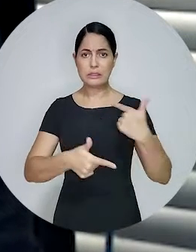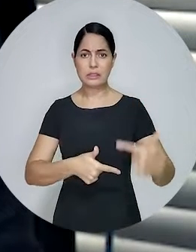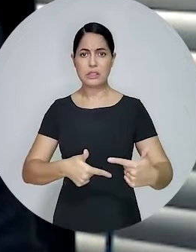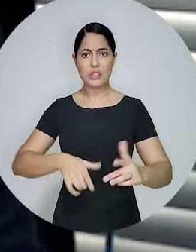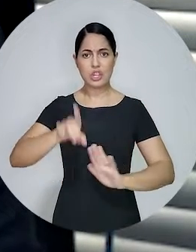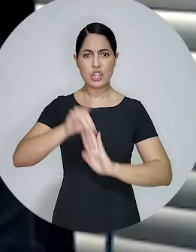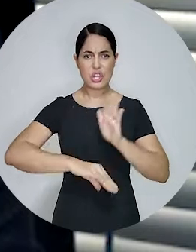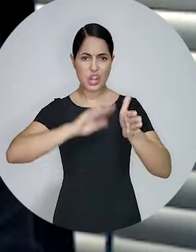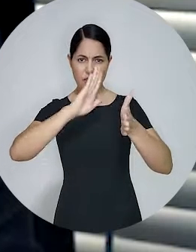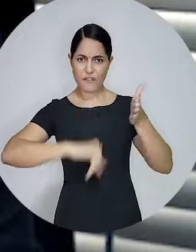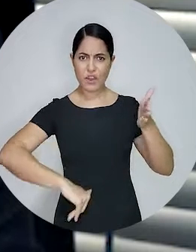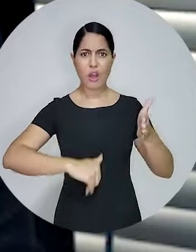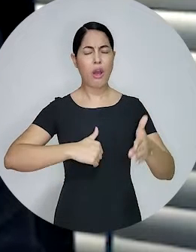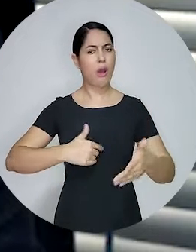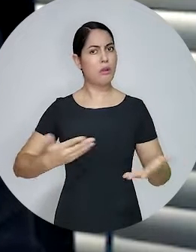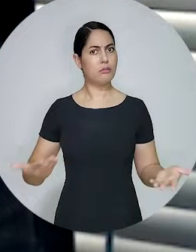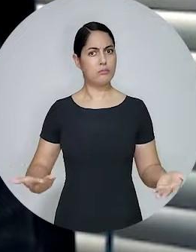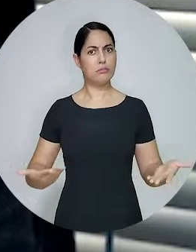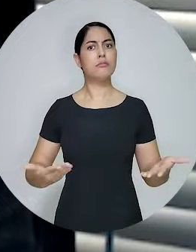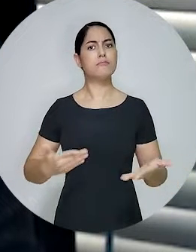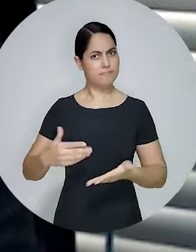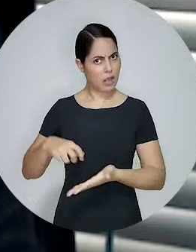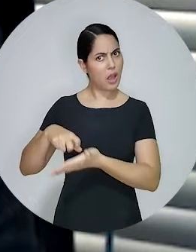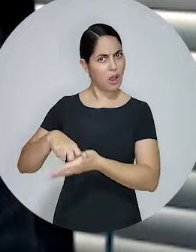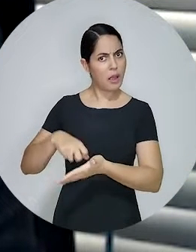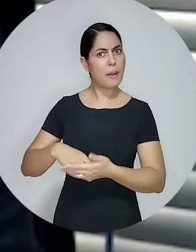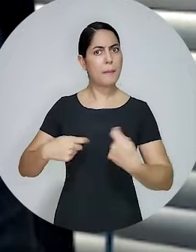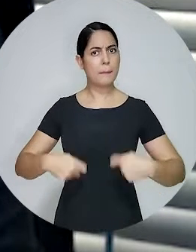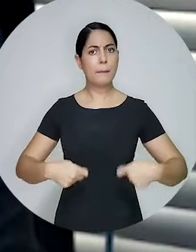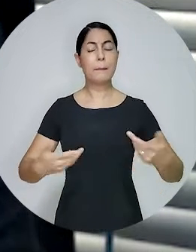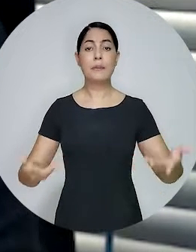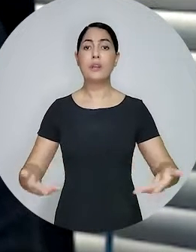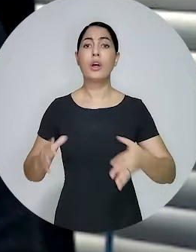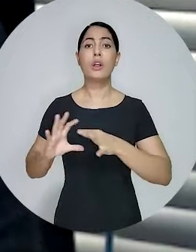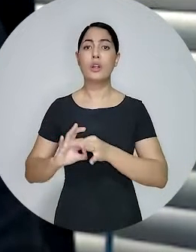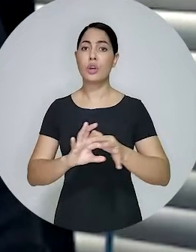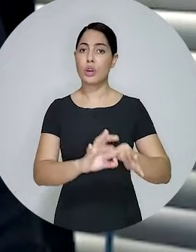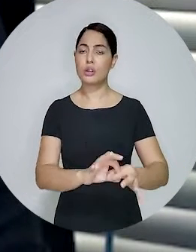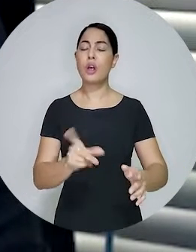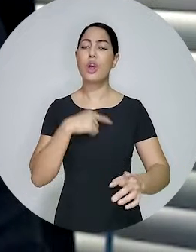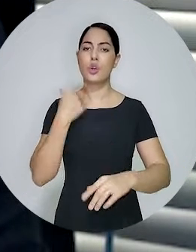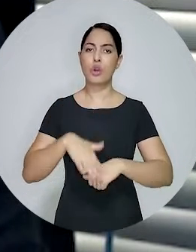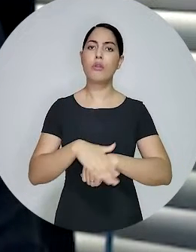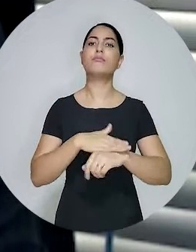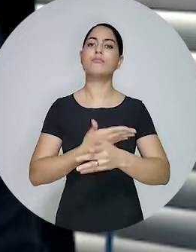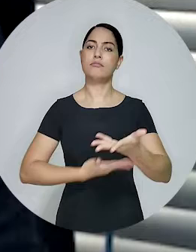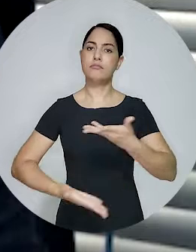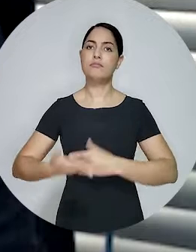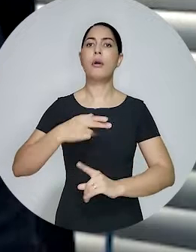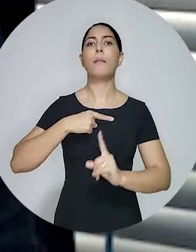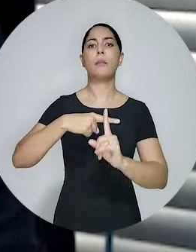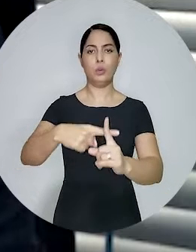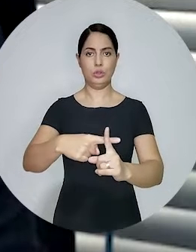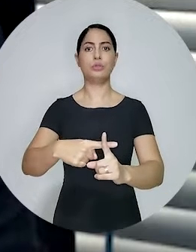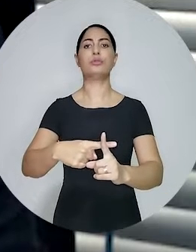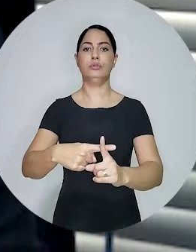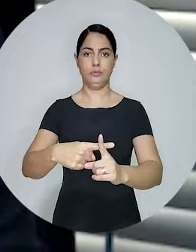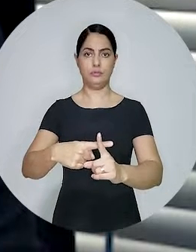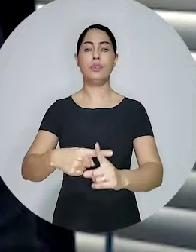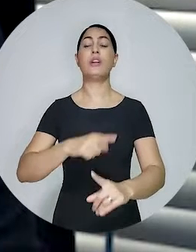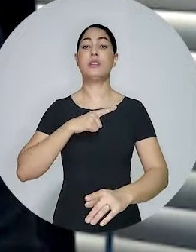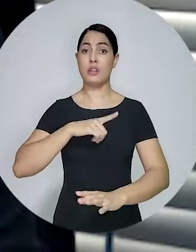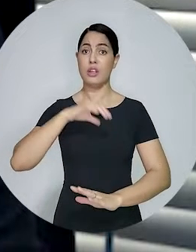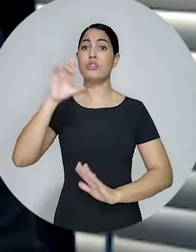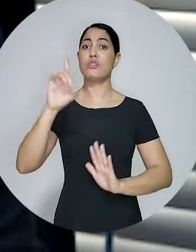no exercício da sua profissão, tenha cerceado seu direito ao trabalho. Então, nós tivemos uma conversa muito produtiva, com